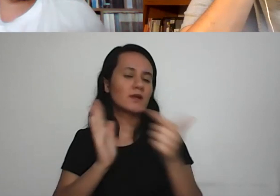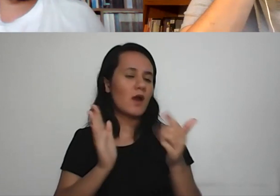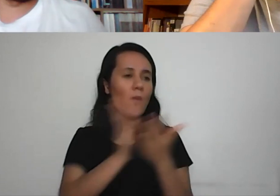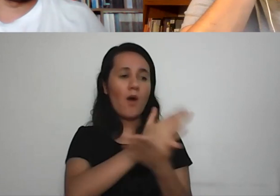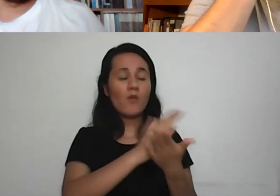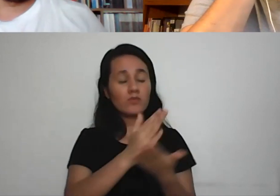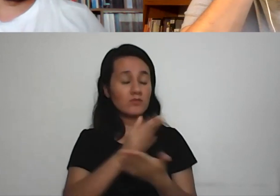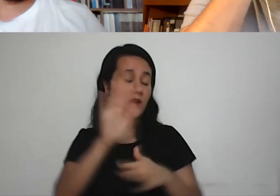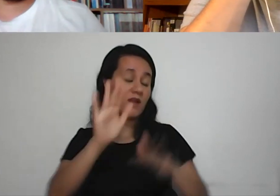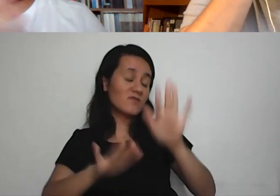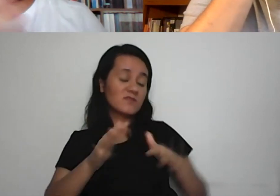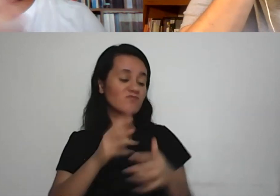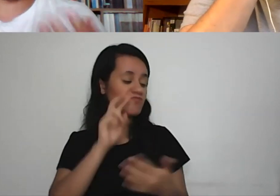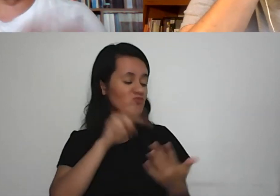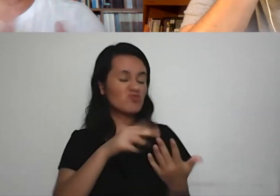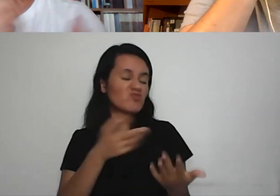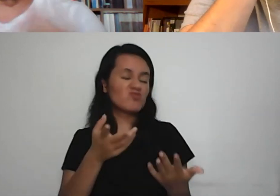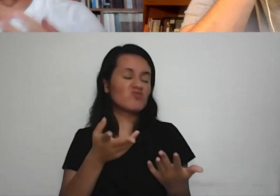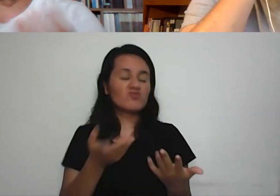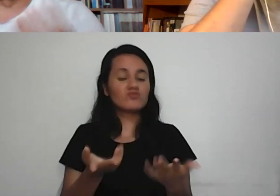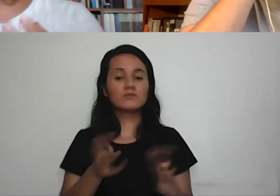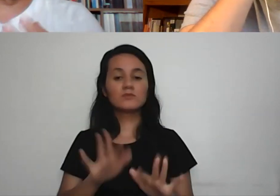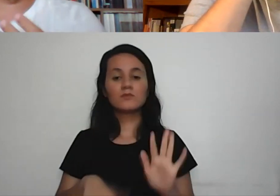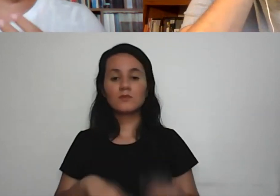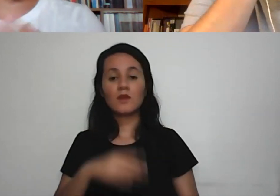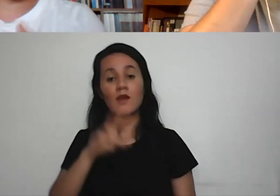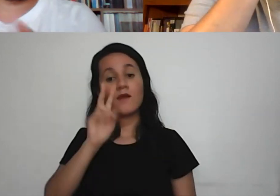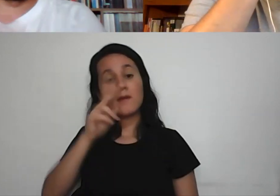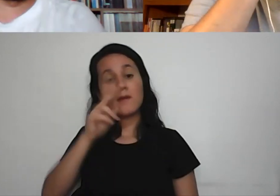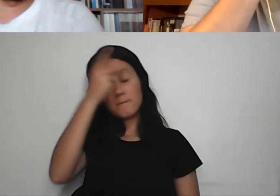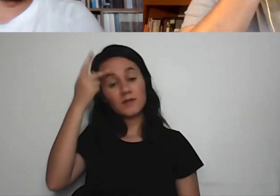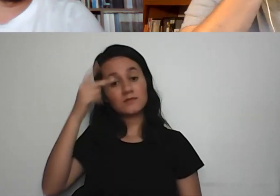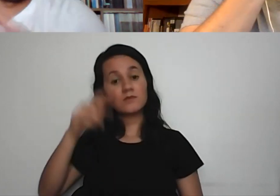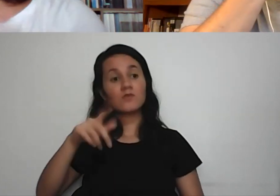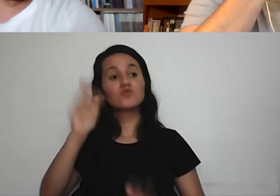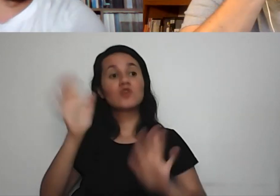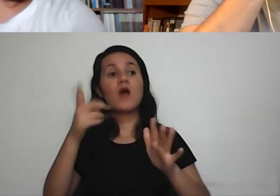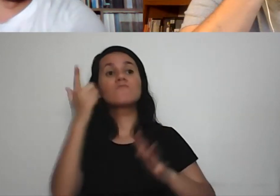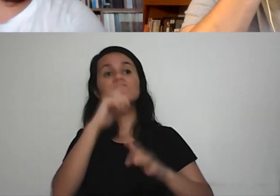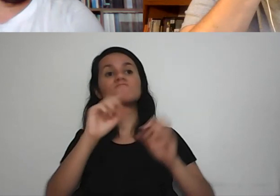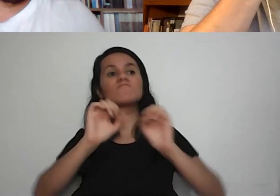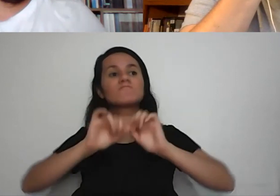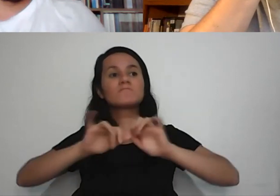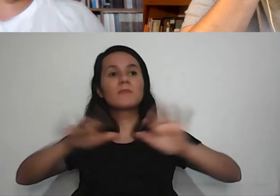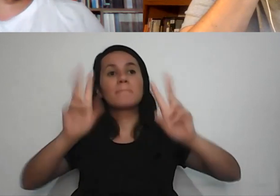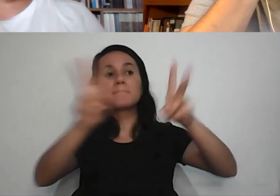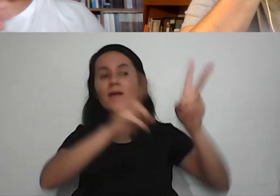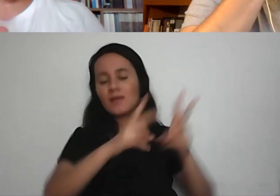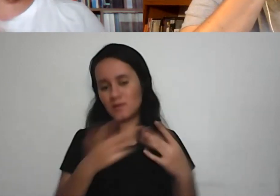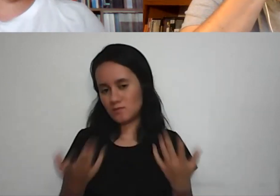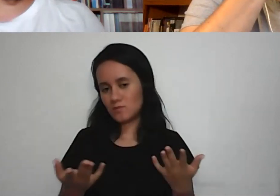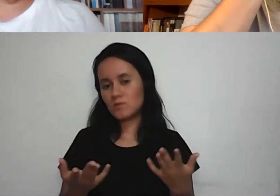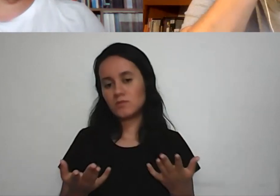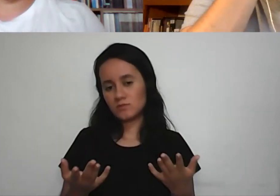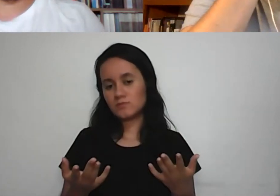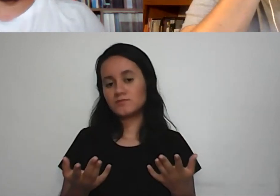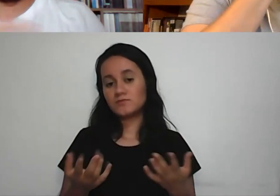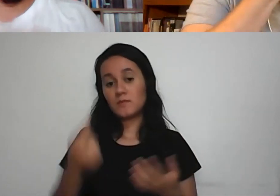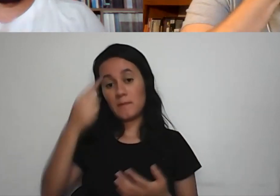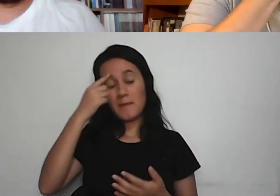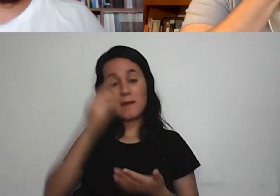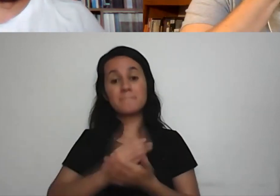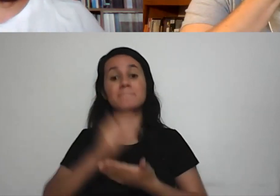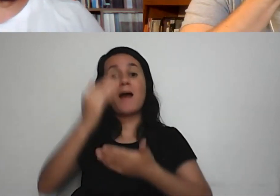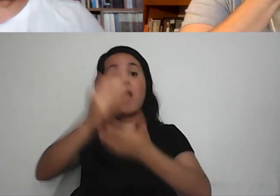que às vezes não vai reafirmar o livro para um público que já está ganho, para o mesmo público, né? Pensando aqui em expandir